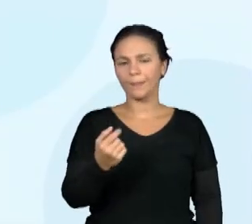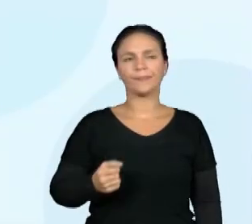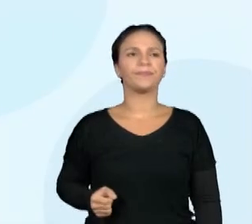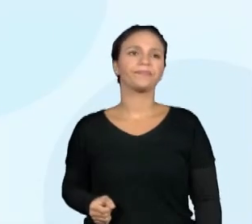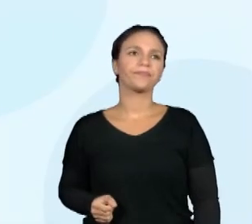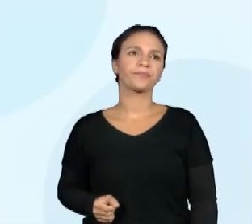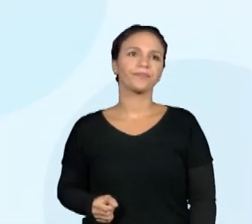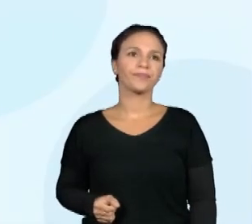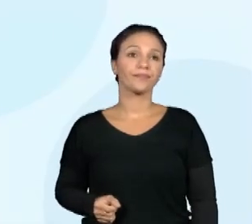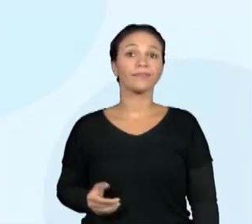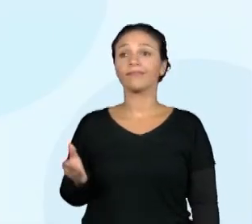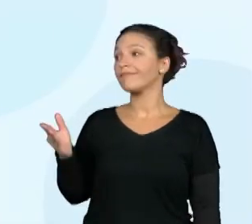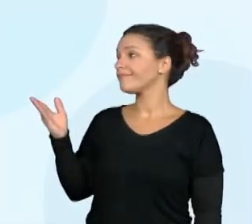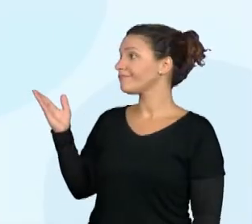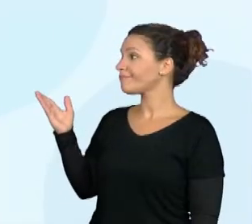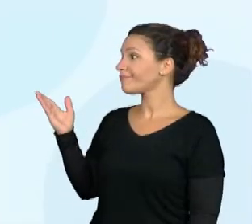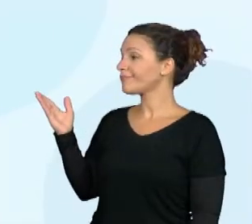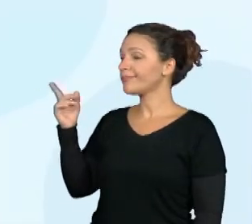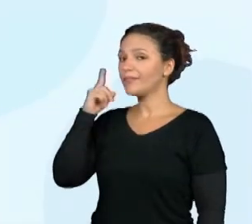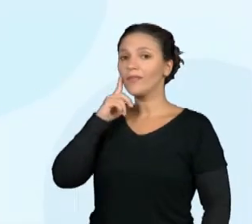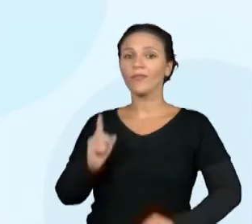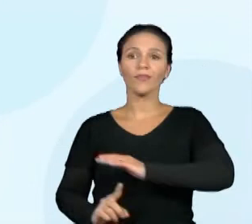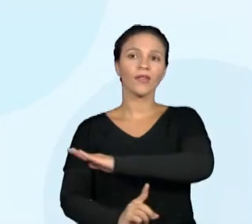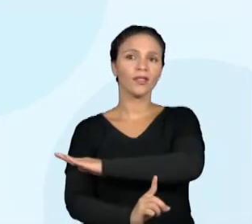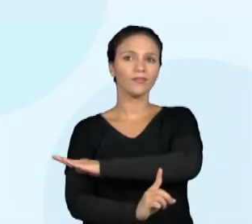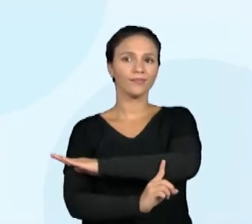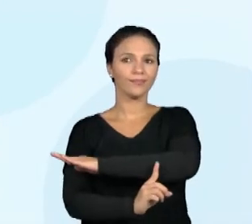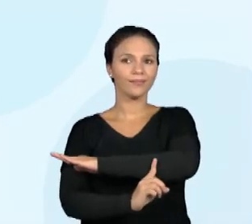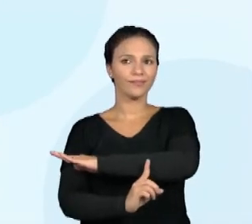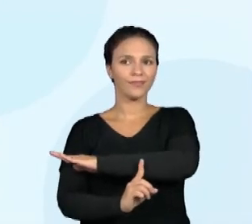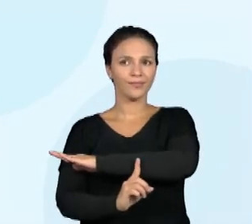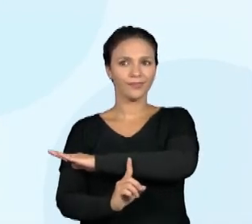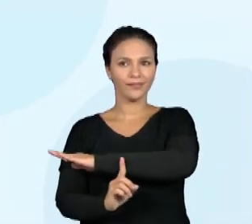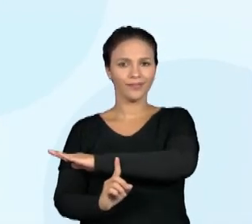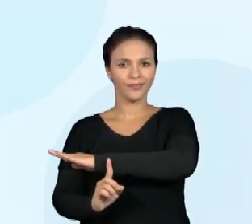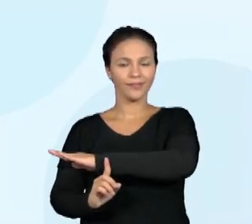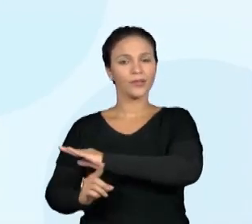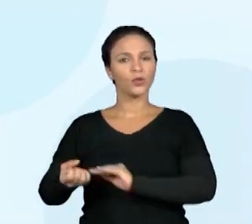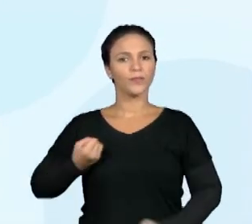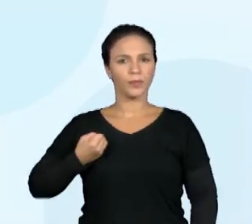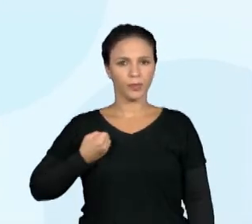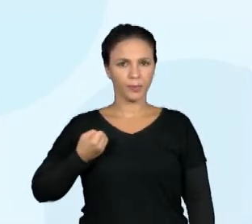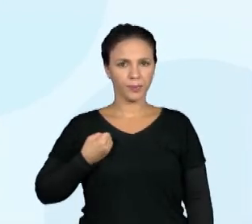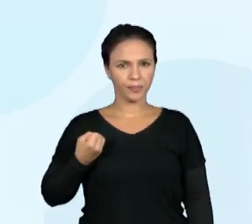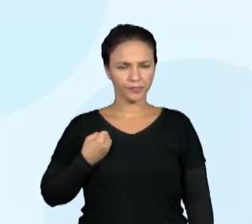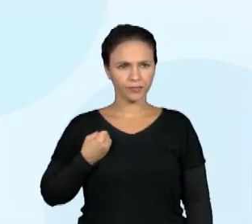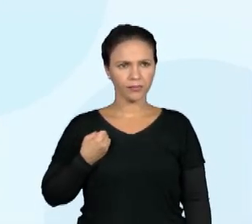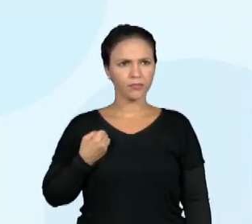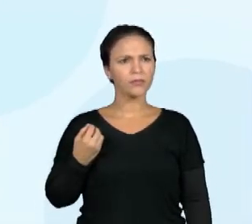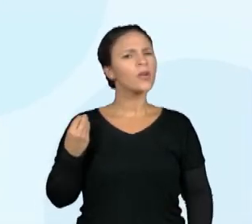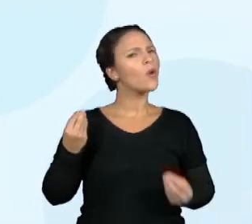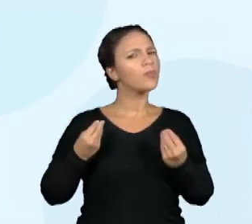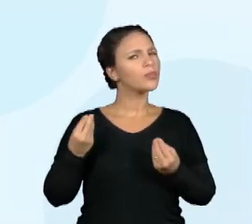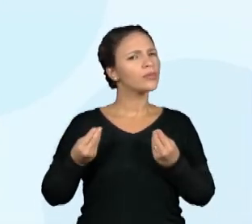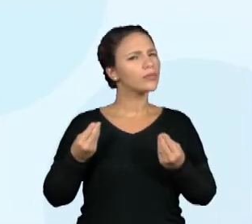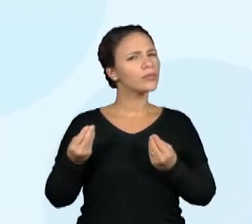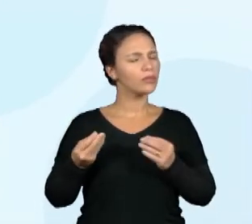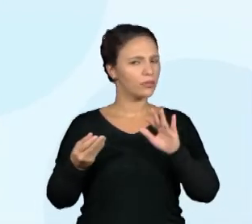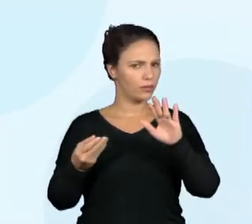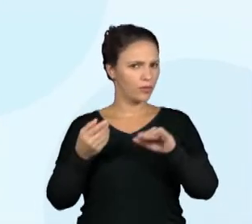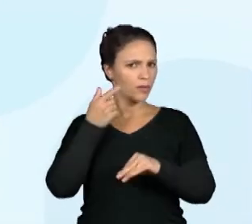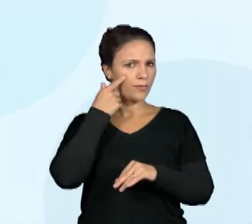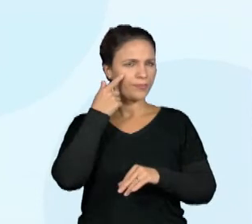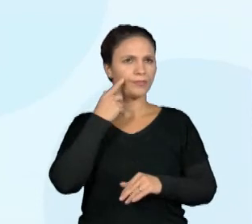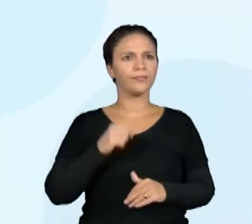é a estratégia utilizando a reta dos números. Então, o que eu posso fazer nessa estratégia? Eu